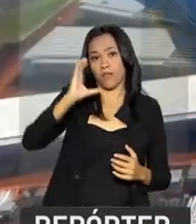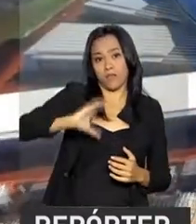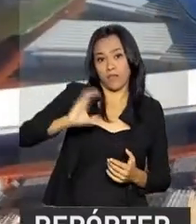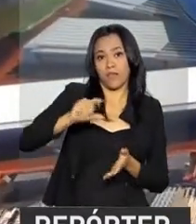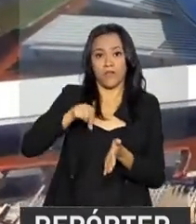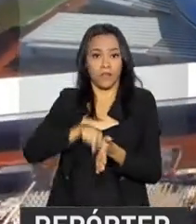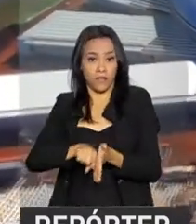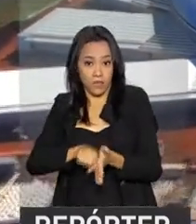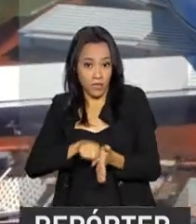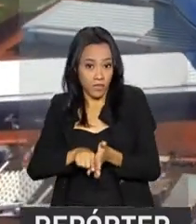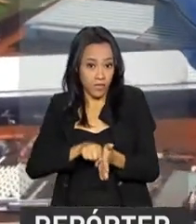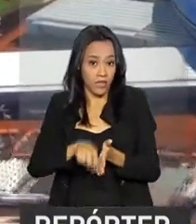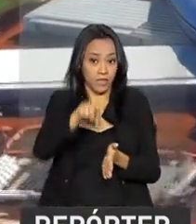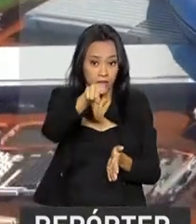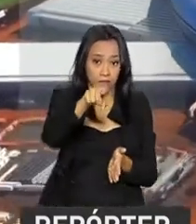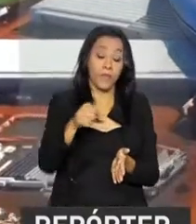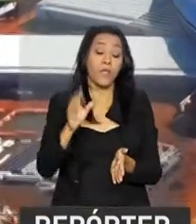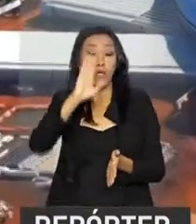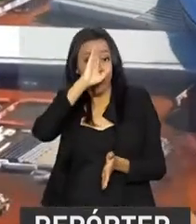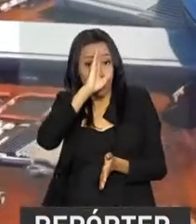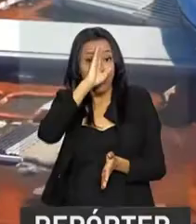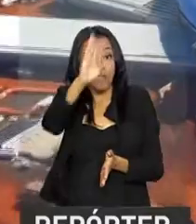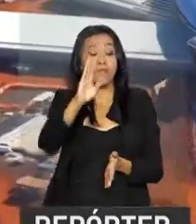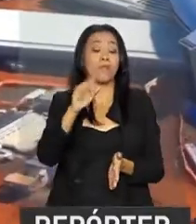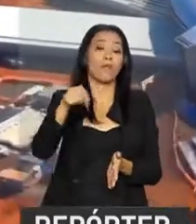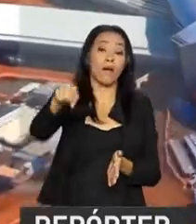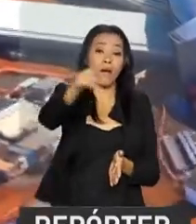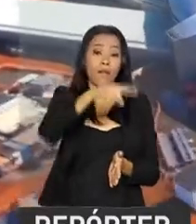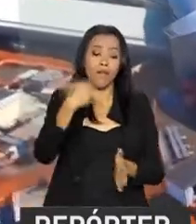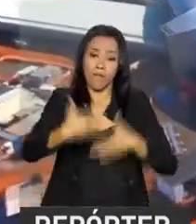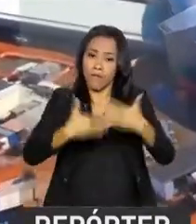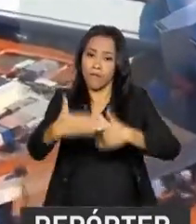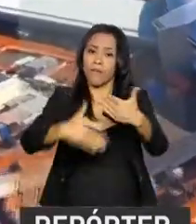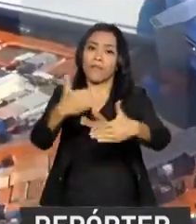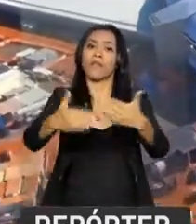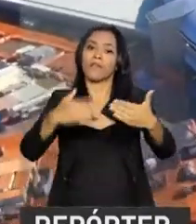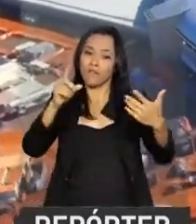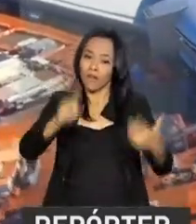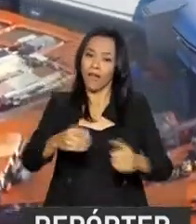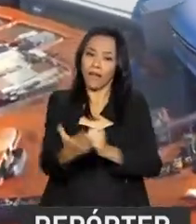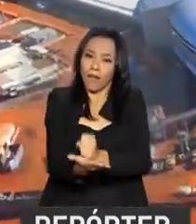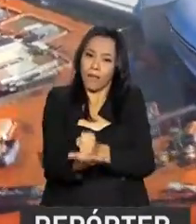dos principais pilares de sustentação e desenvolvimento da nossa ciência.